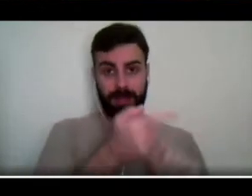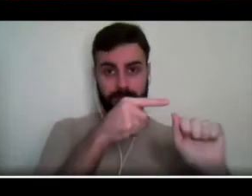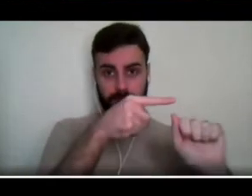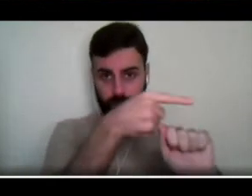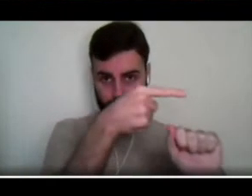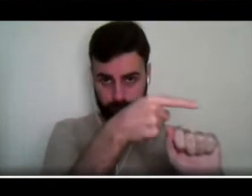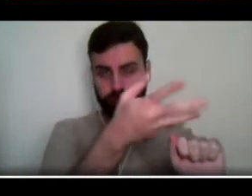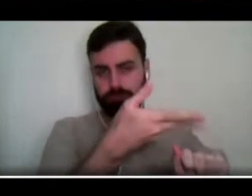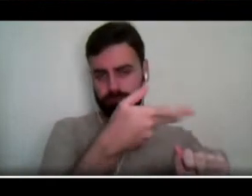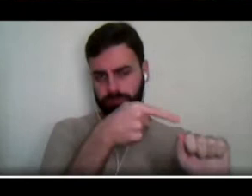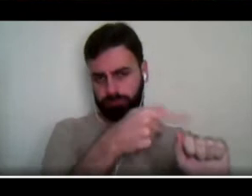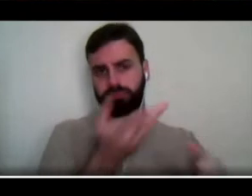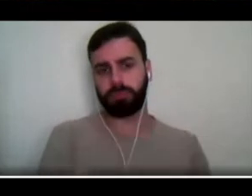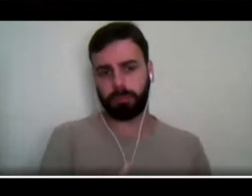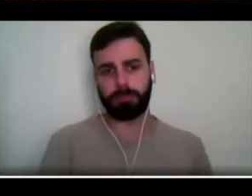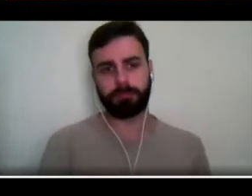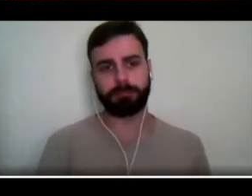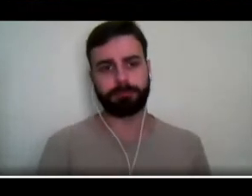ser o quê?